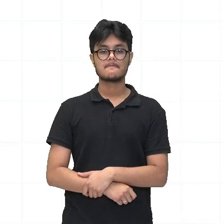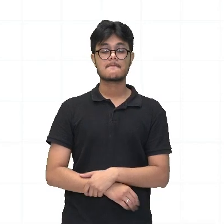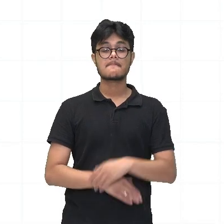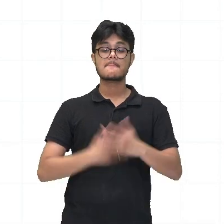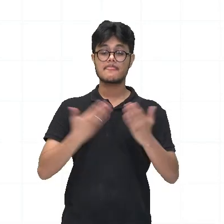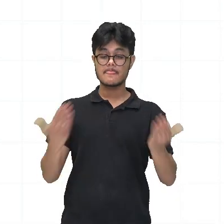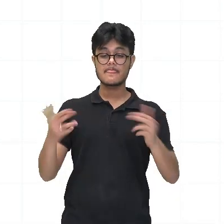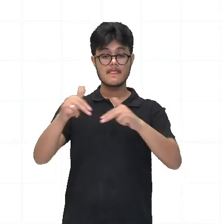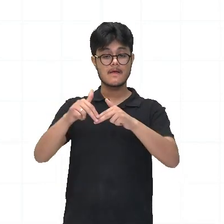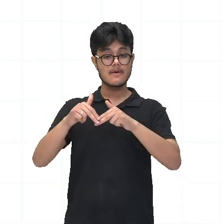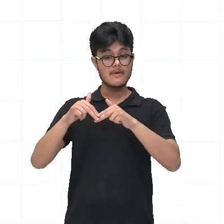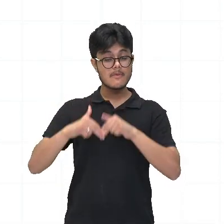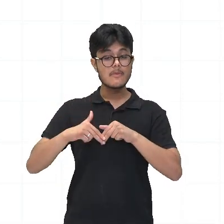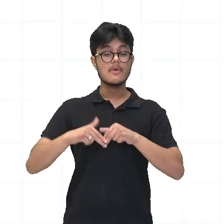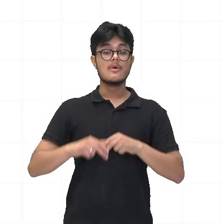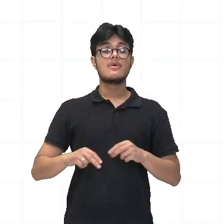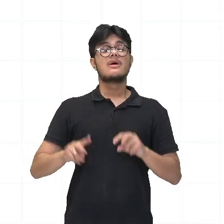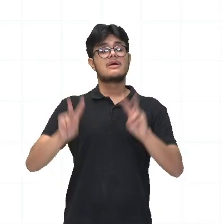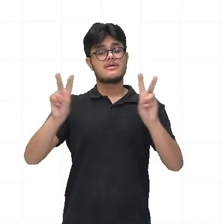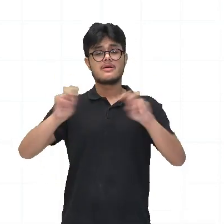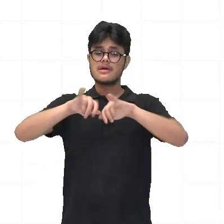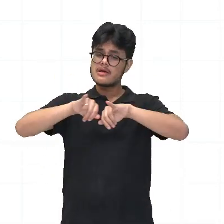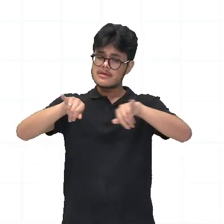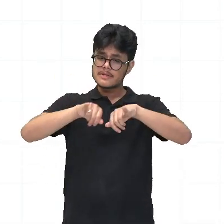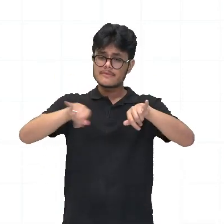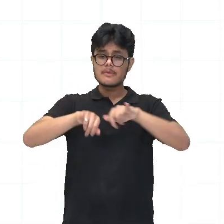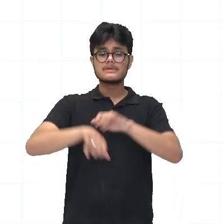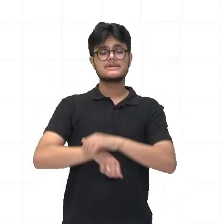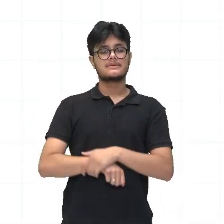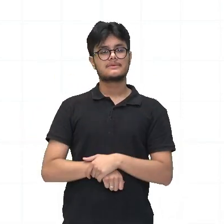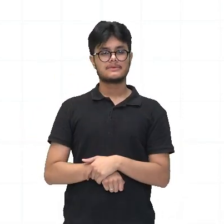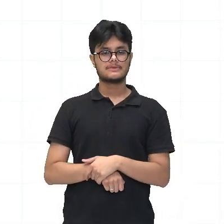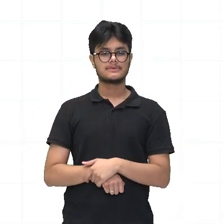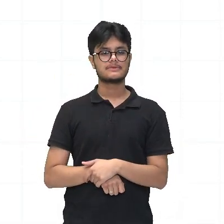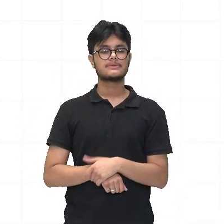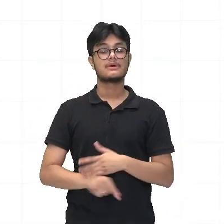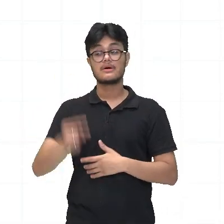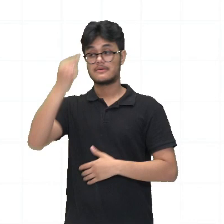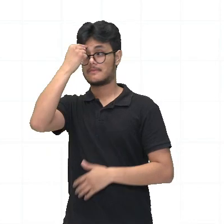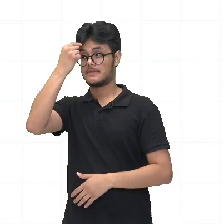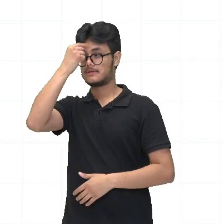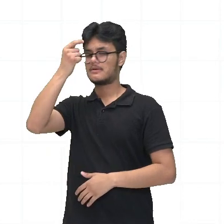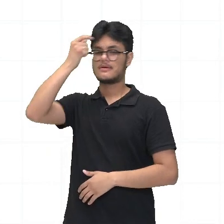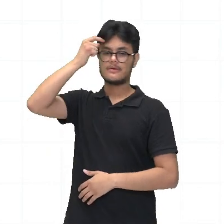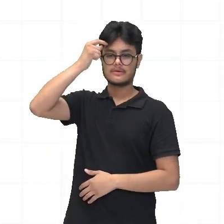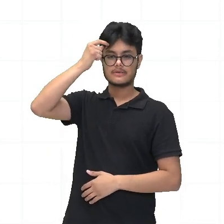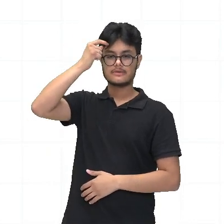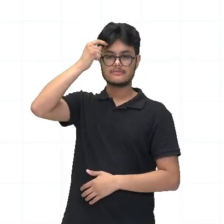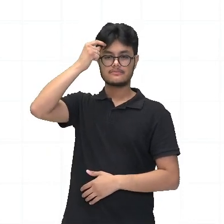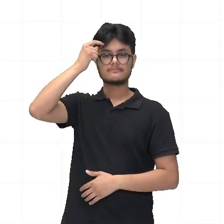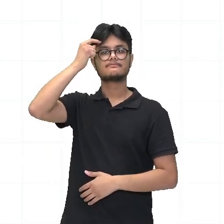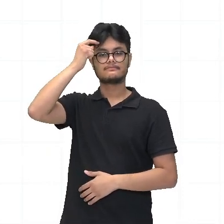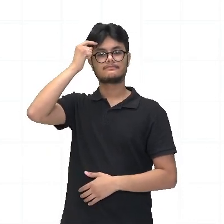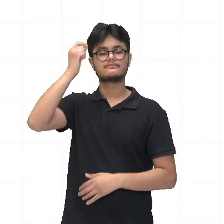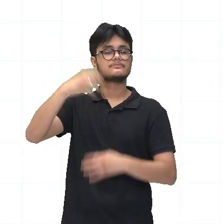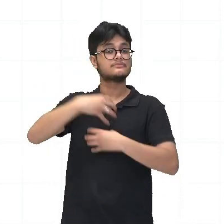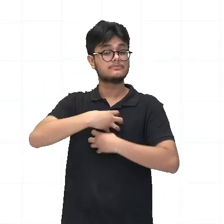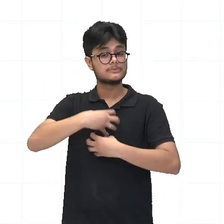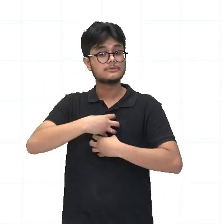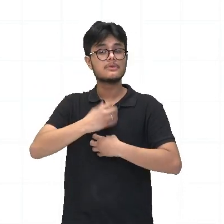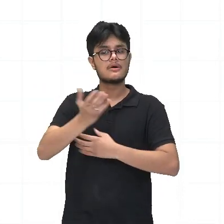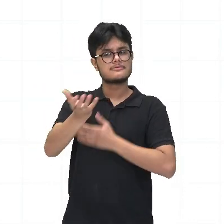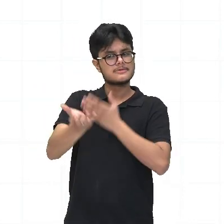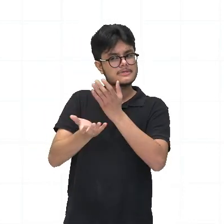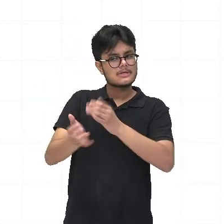que serve essas campanhas de conscientização, de